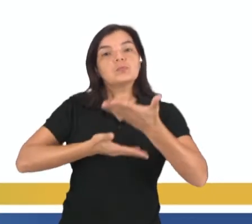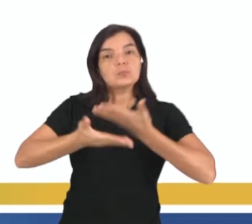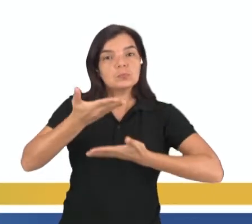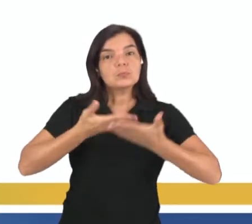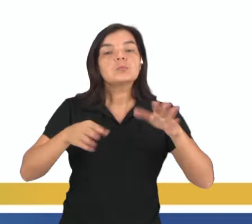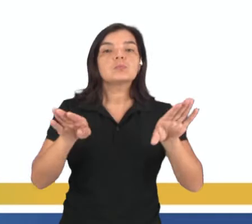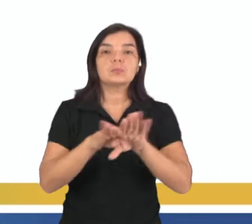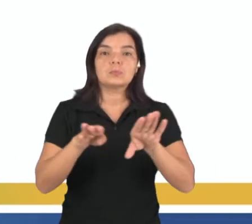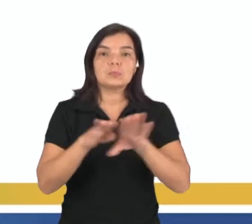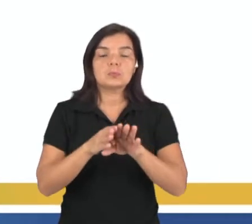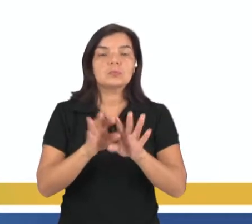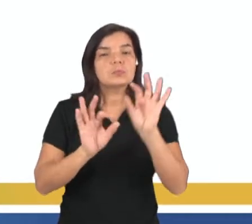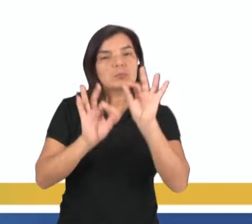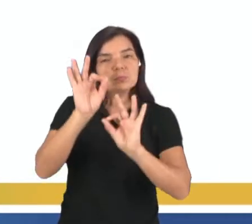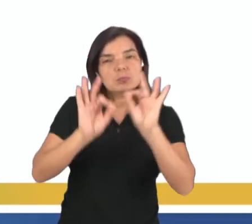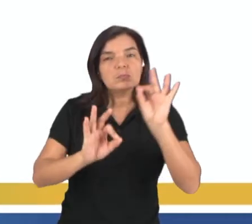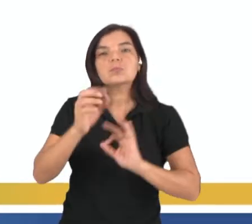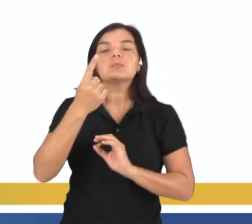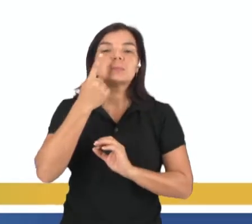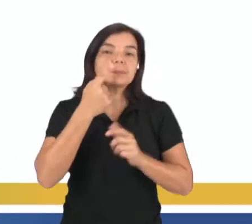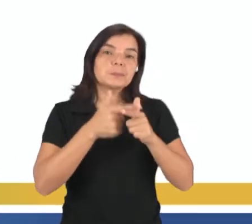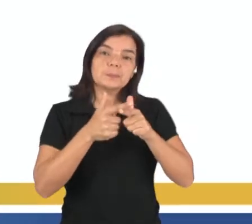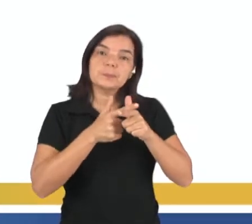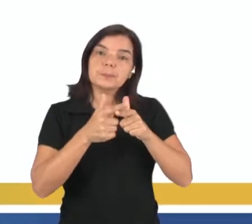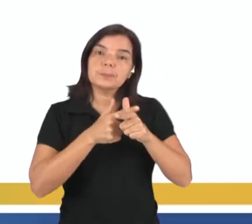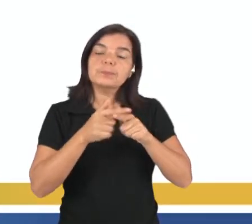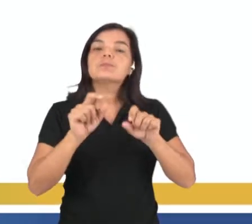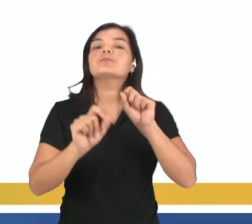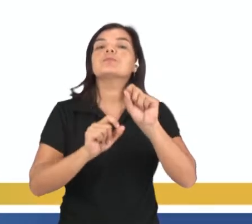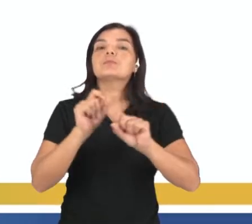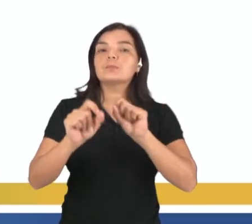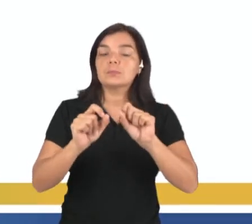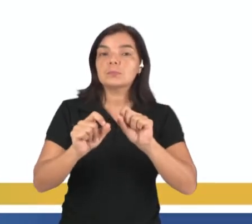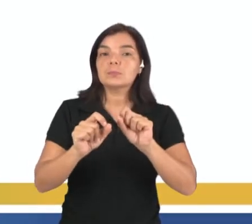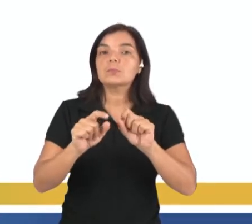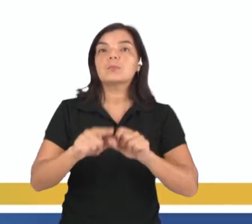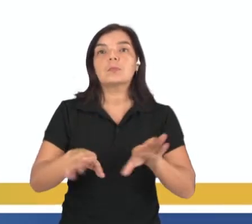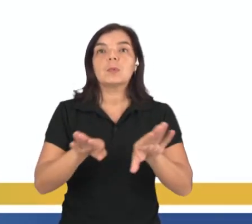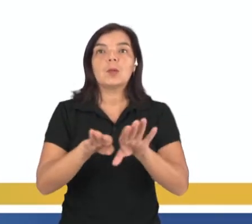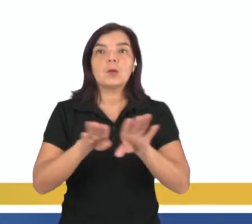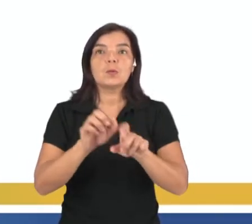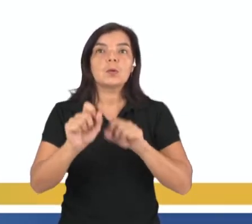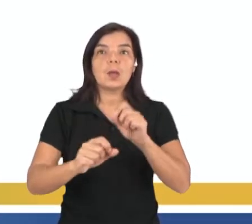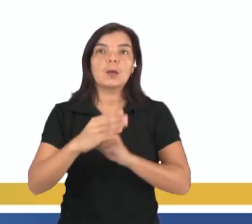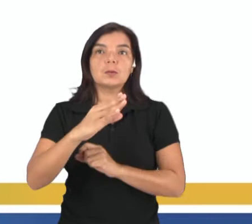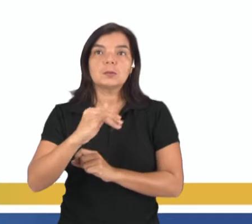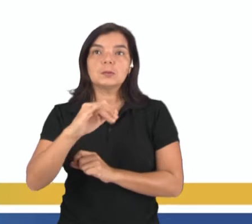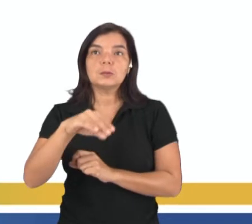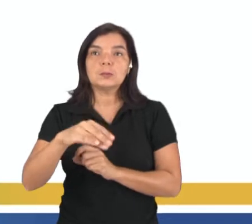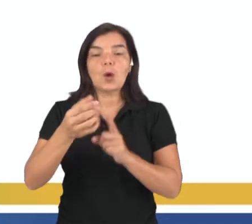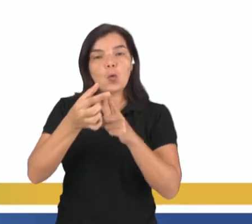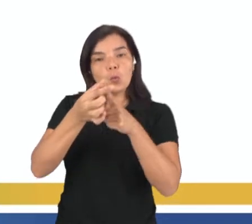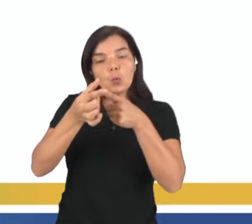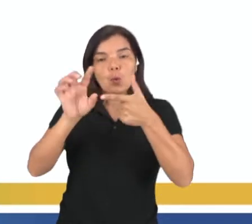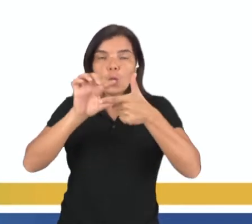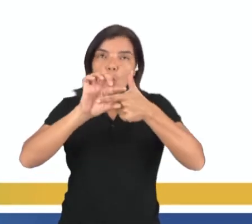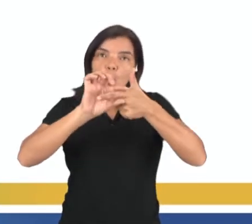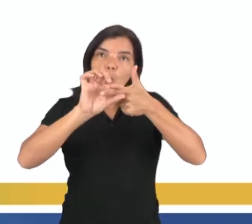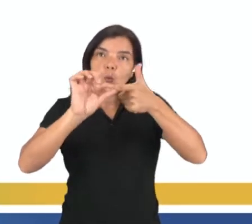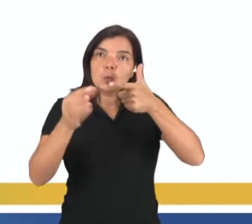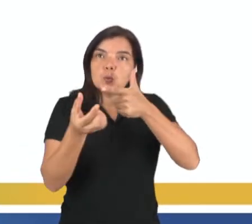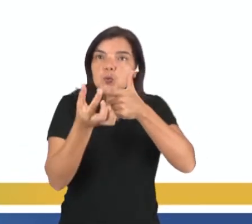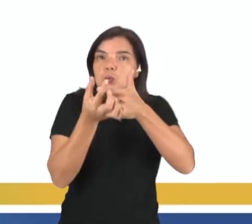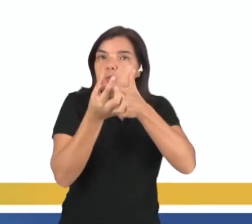à fimose para consertar, reparar esse problema, que é uma circuncisão, que basicamente é retirar esse excesso de